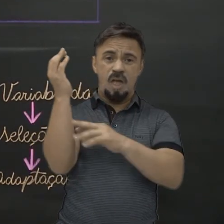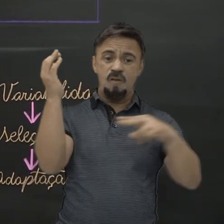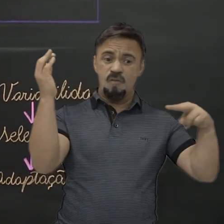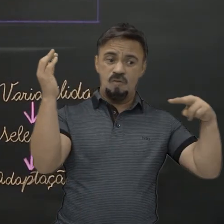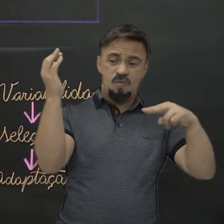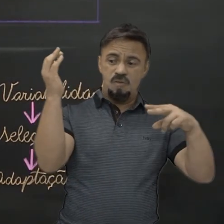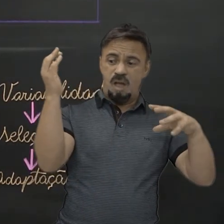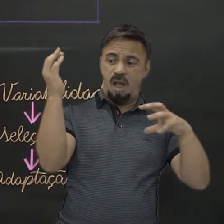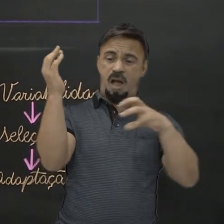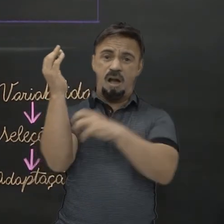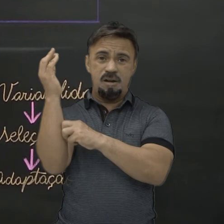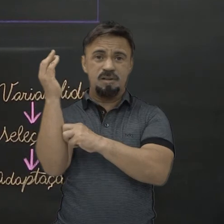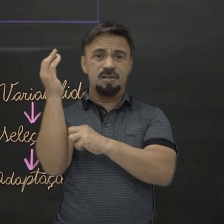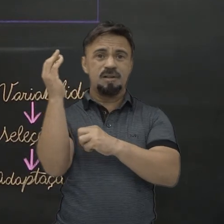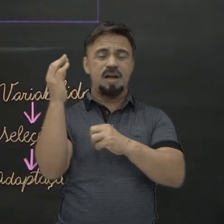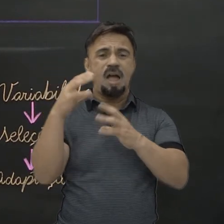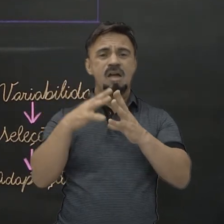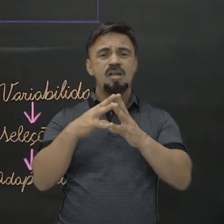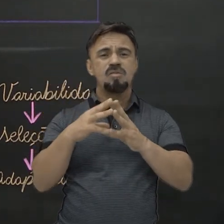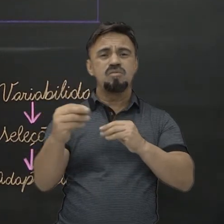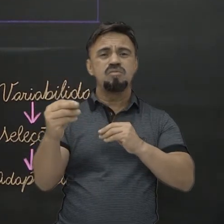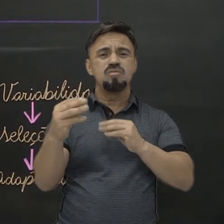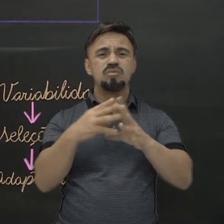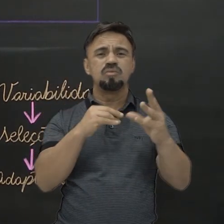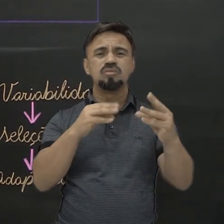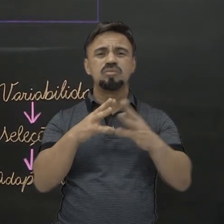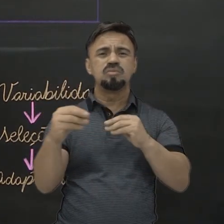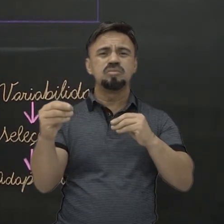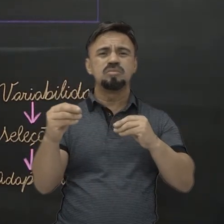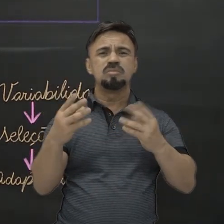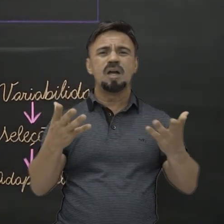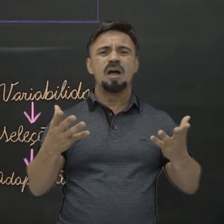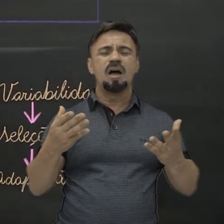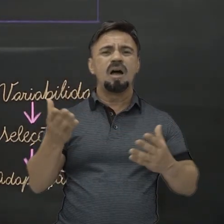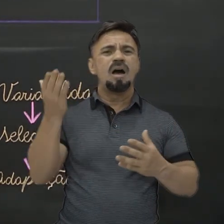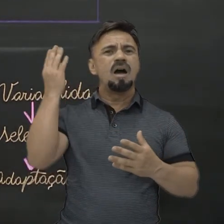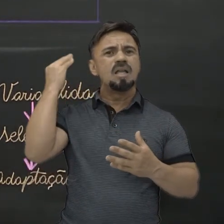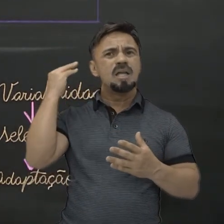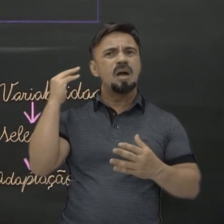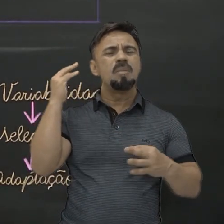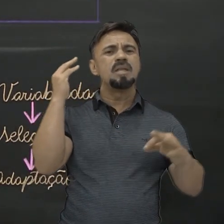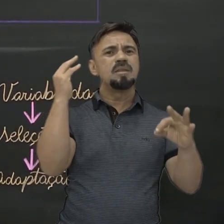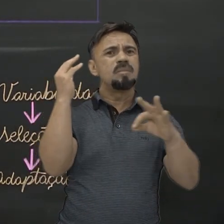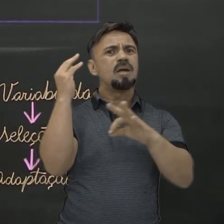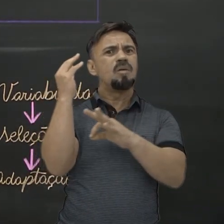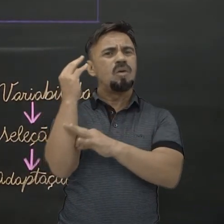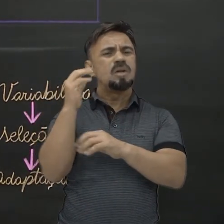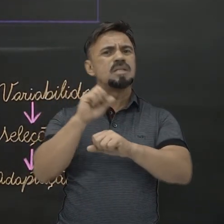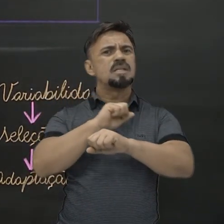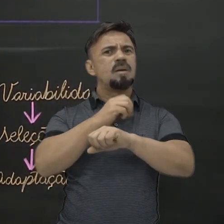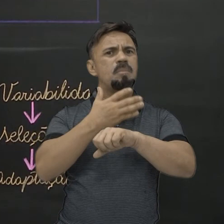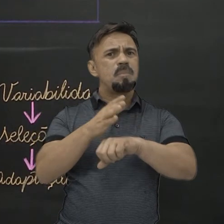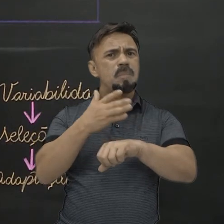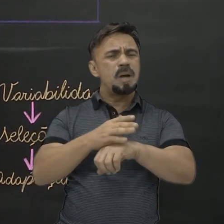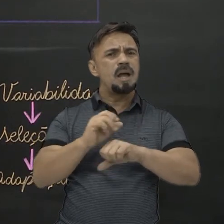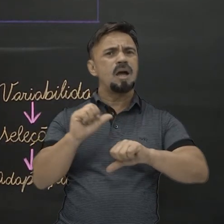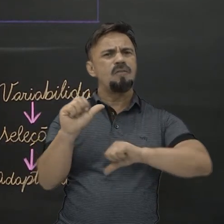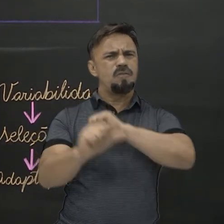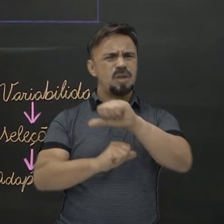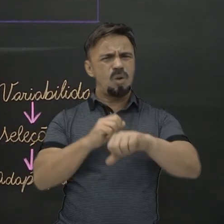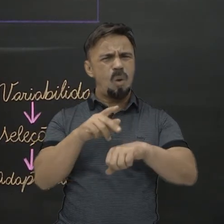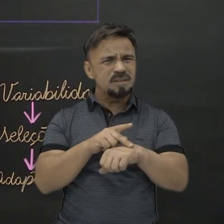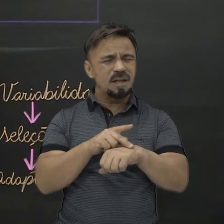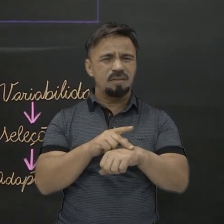eliminado. Então, para algumas pessoas poderiam falar, olha, antigamente tinha mariposa branca e a branca virou